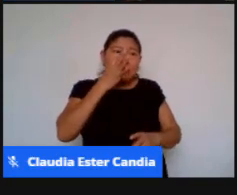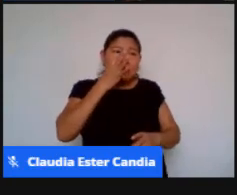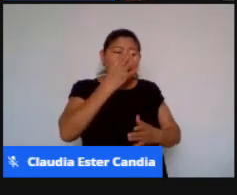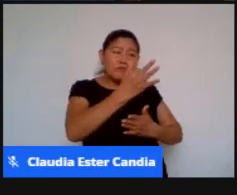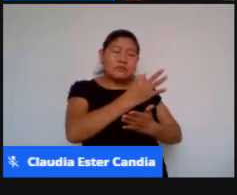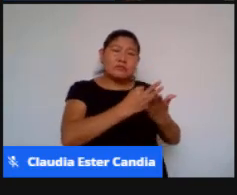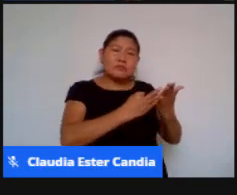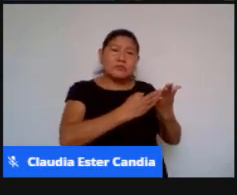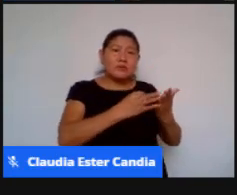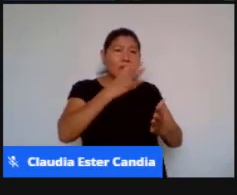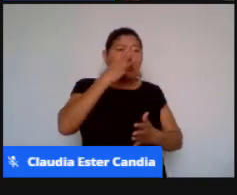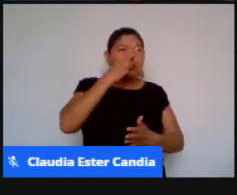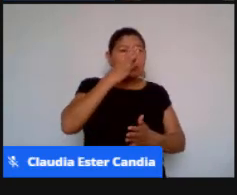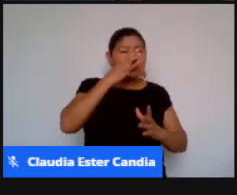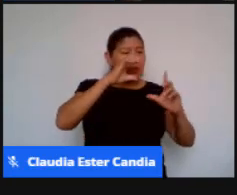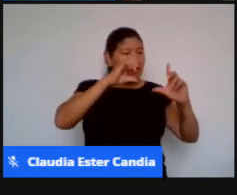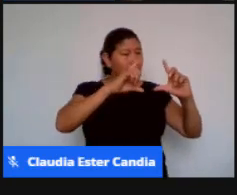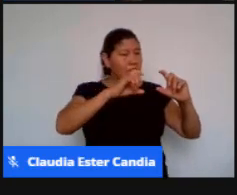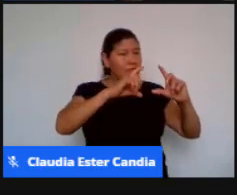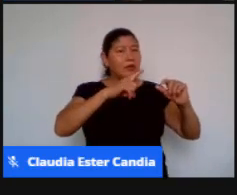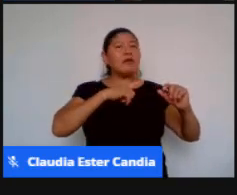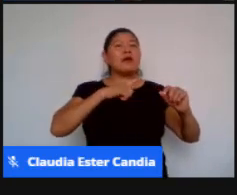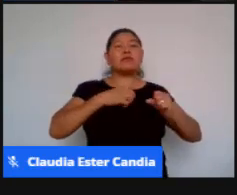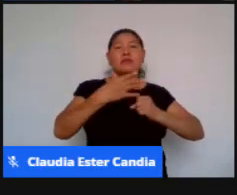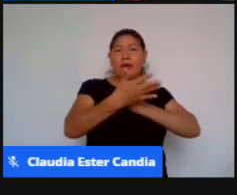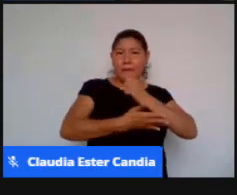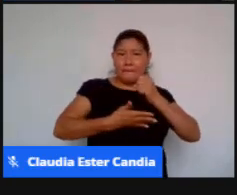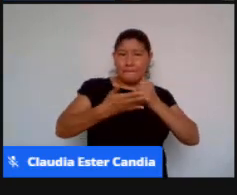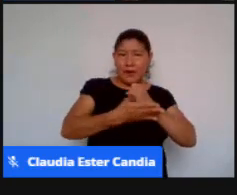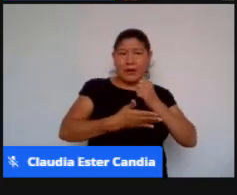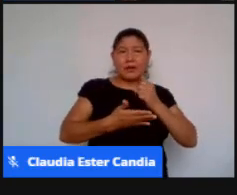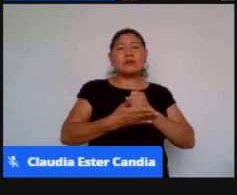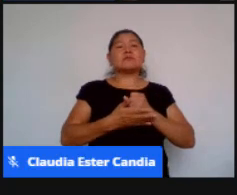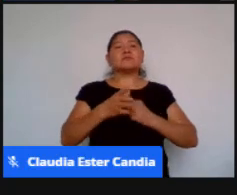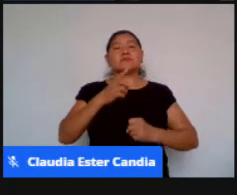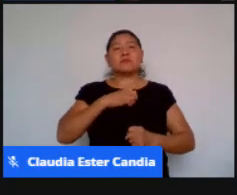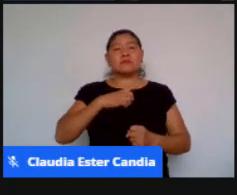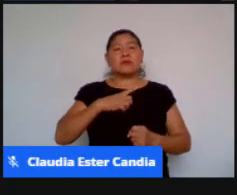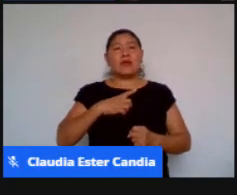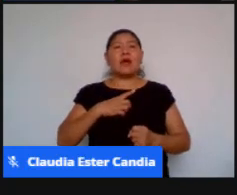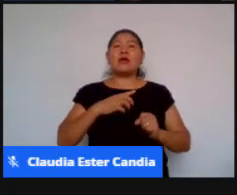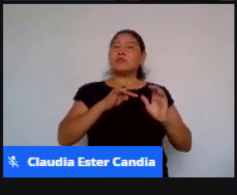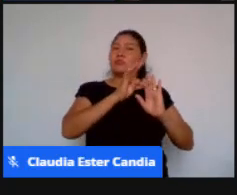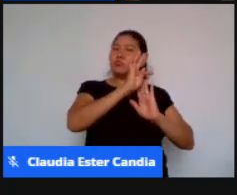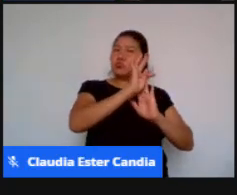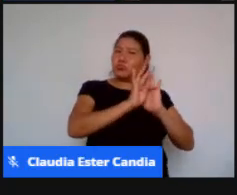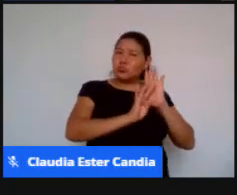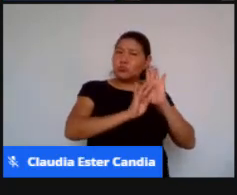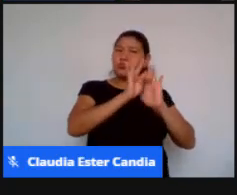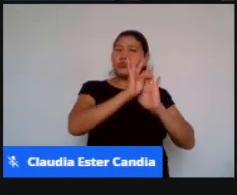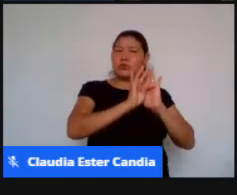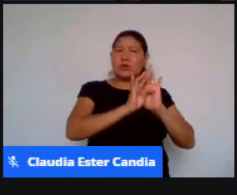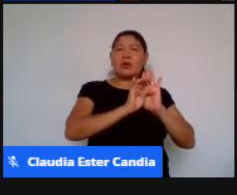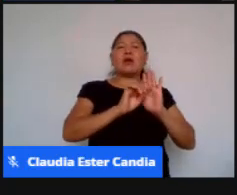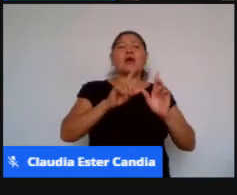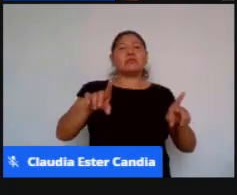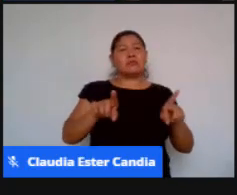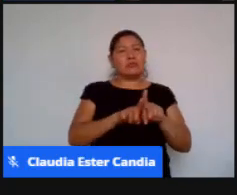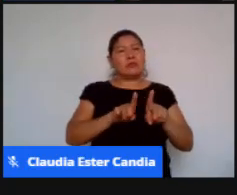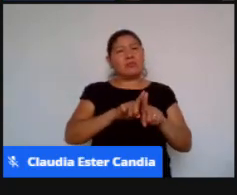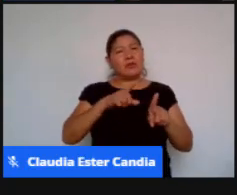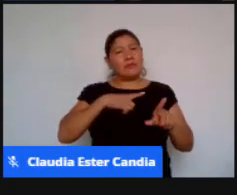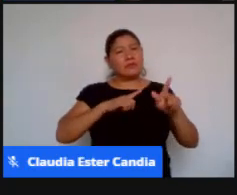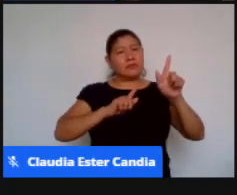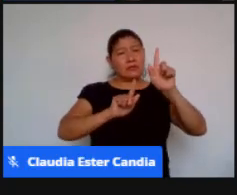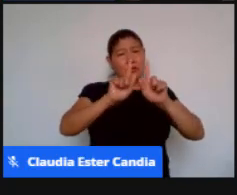Vai ter sempre isso. Vai ter um suporte, que esse suporte vai ser um texto, uma figura, um gráfico, sempre vai ter, né?